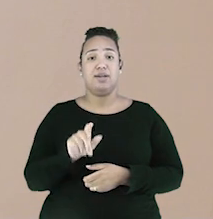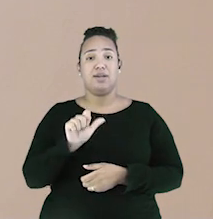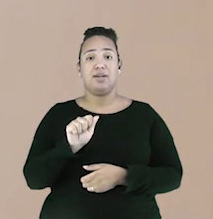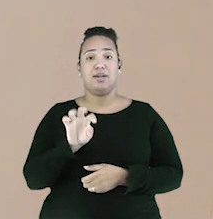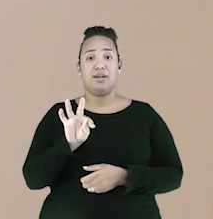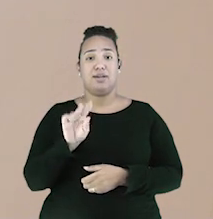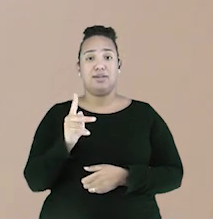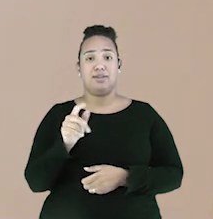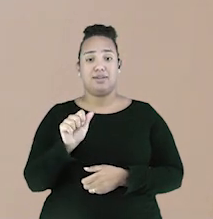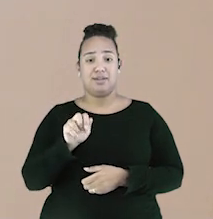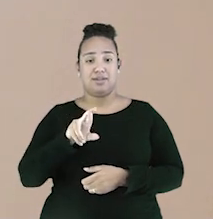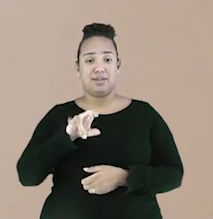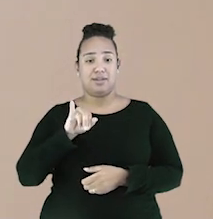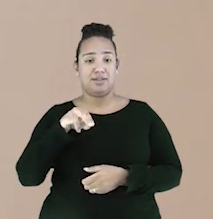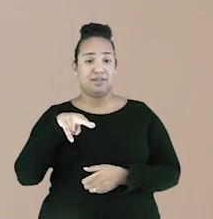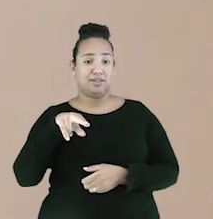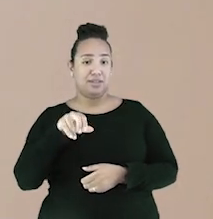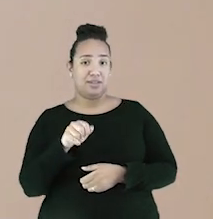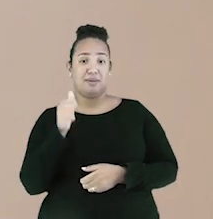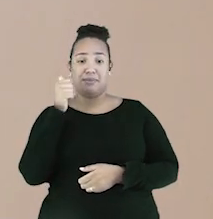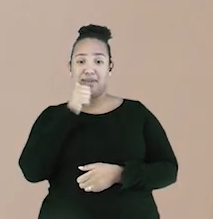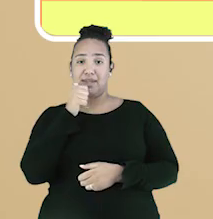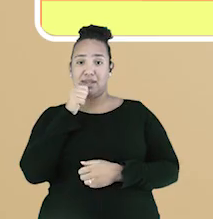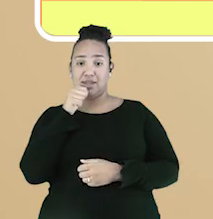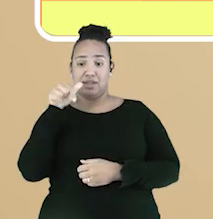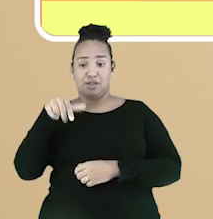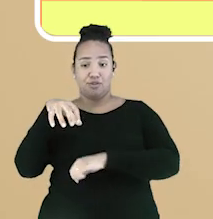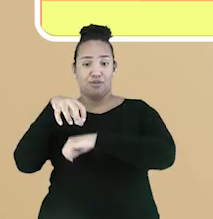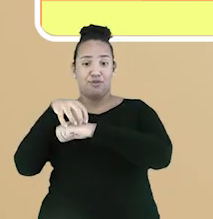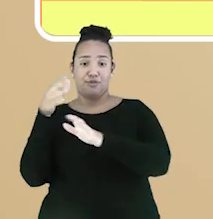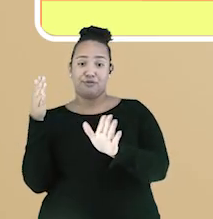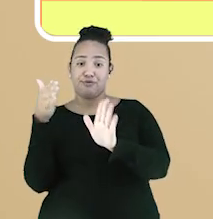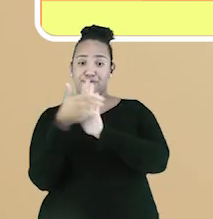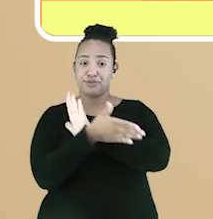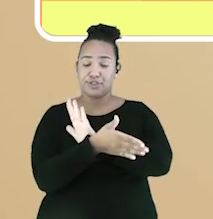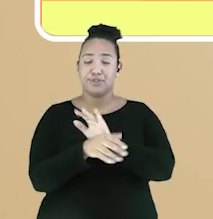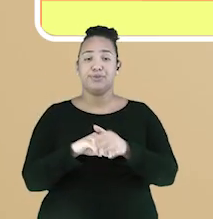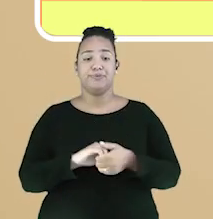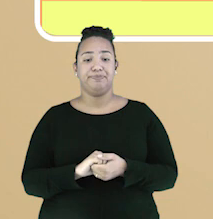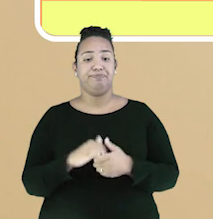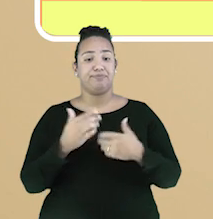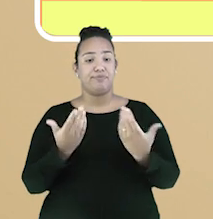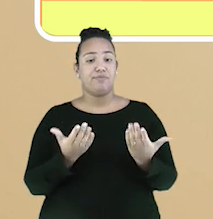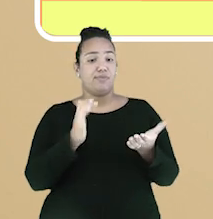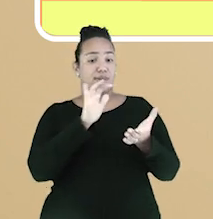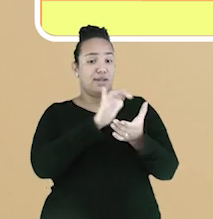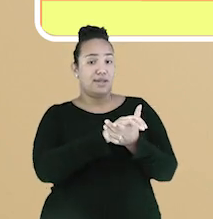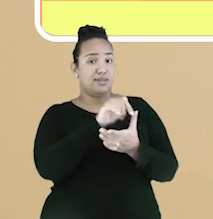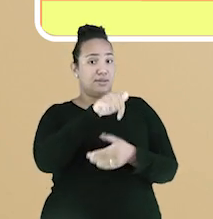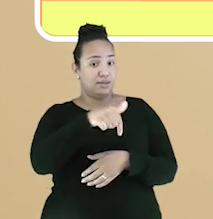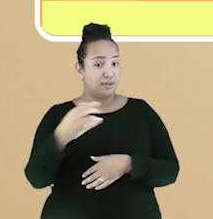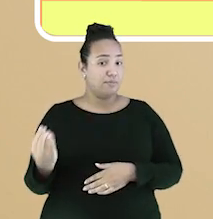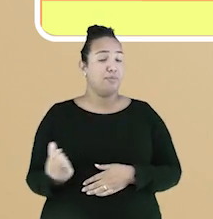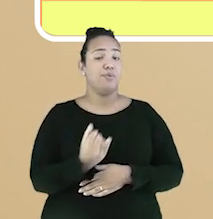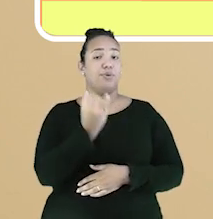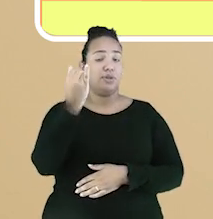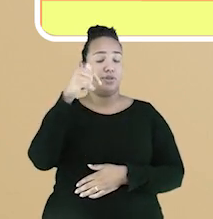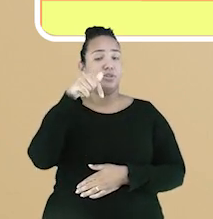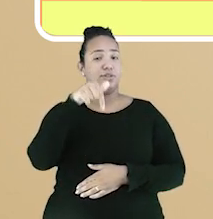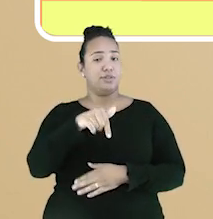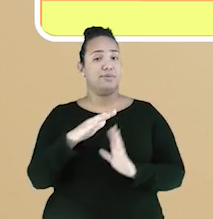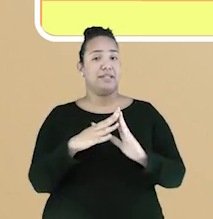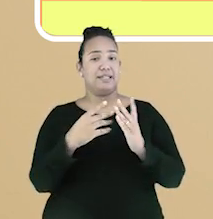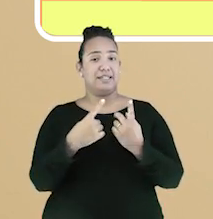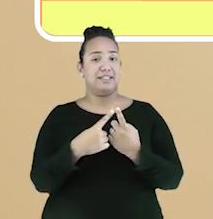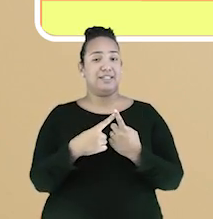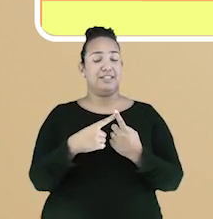ex-freira católica que havia fugido de um convento. O casamento de Catarina de Bora com Martinho Lutero foi extremamente importante